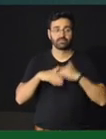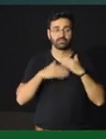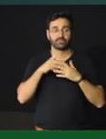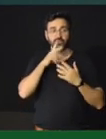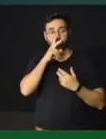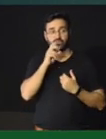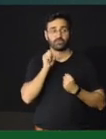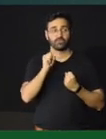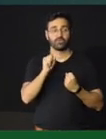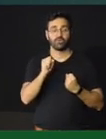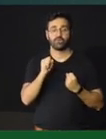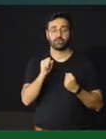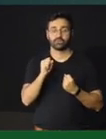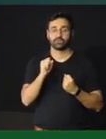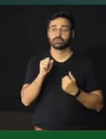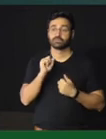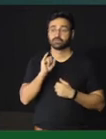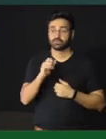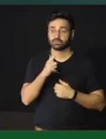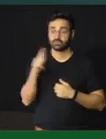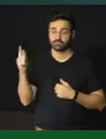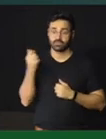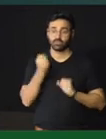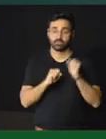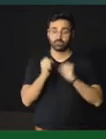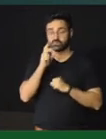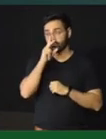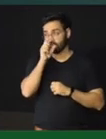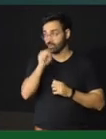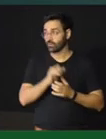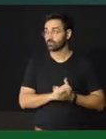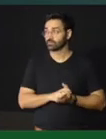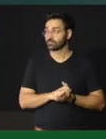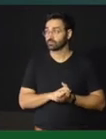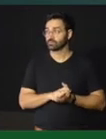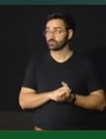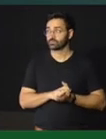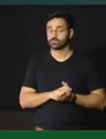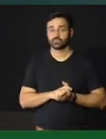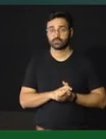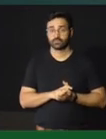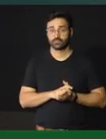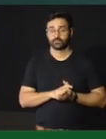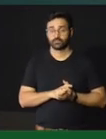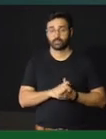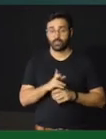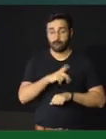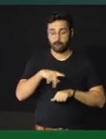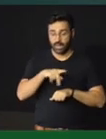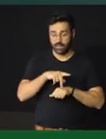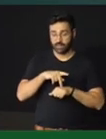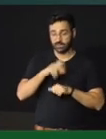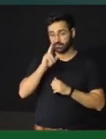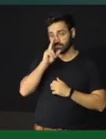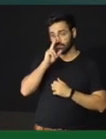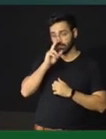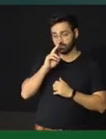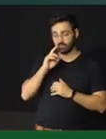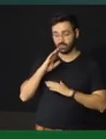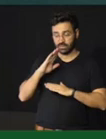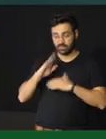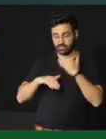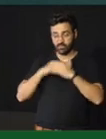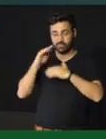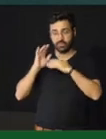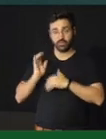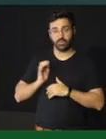eh Próspero sem indústria forte a gente não faz país um um país desenvolvido com o país